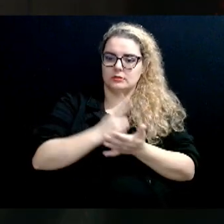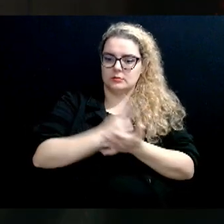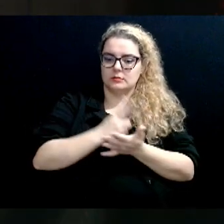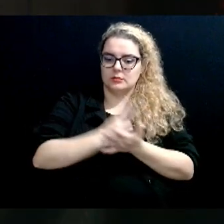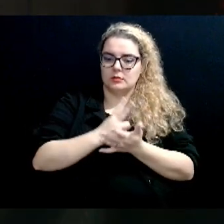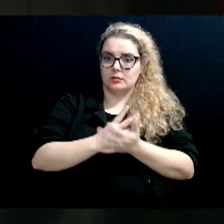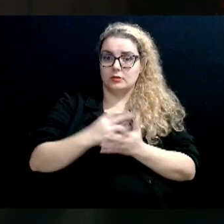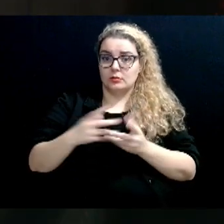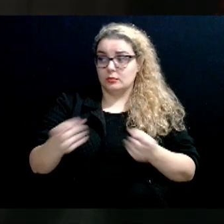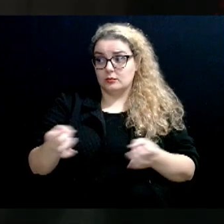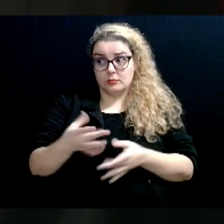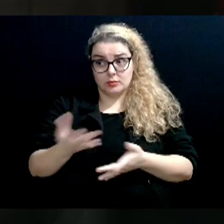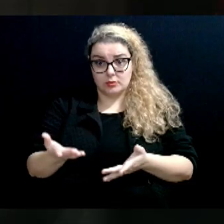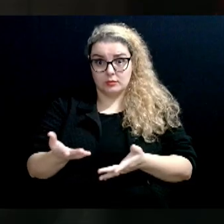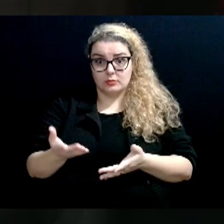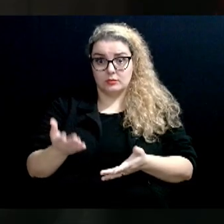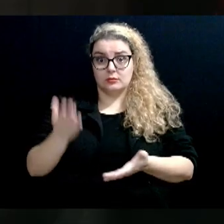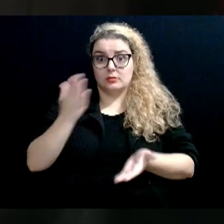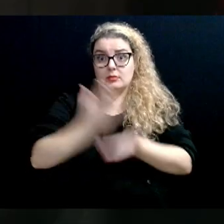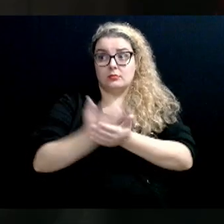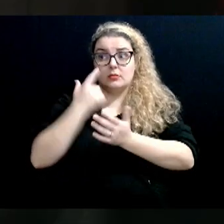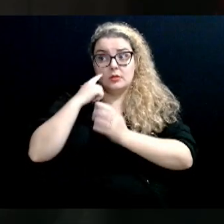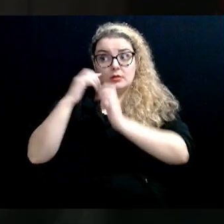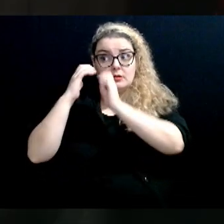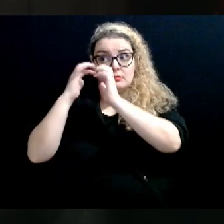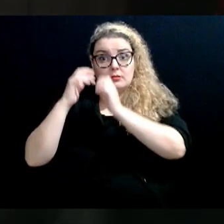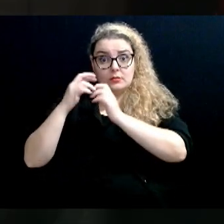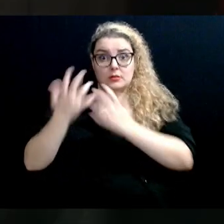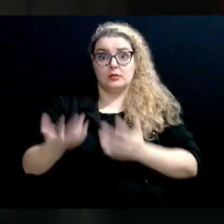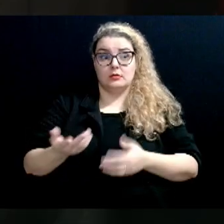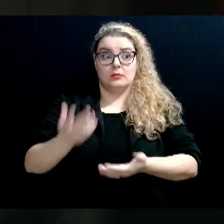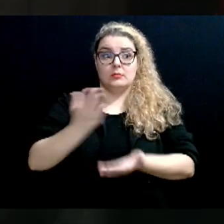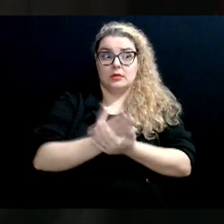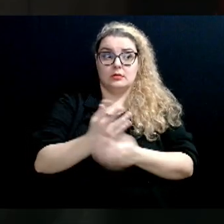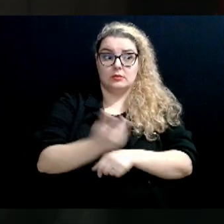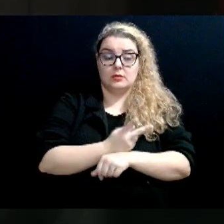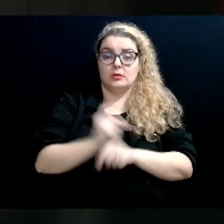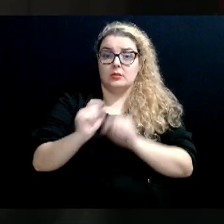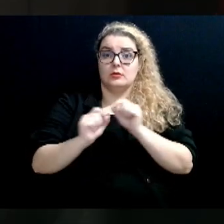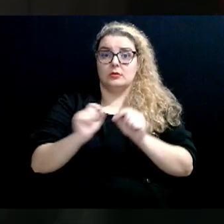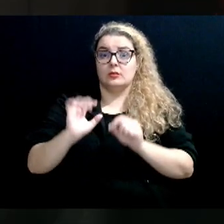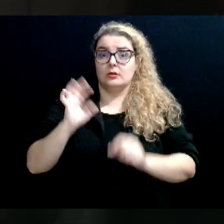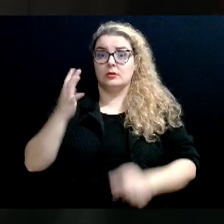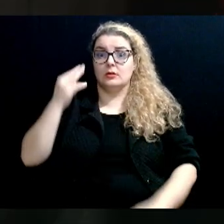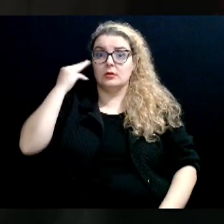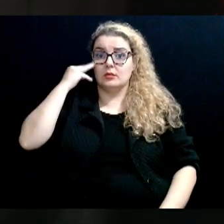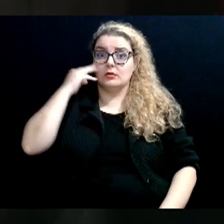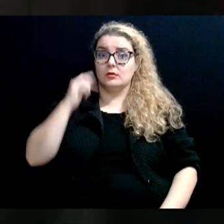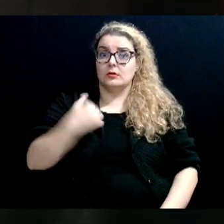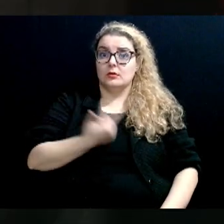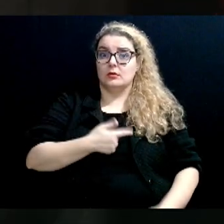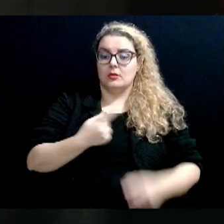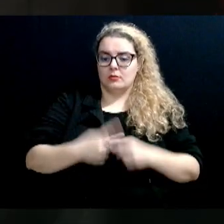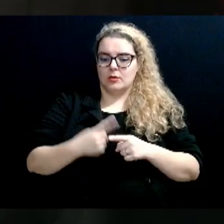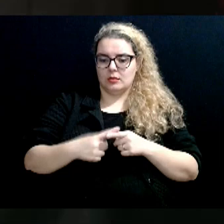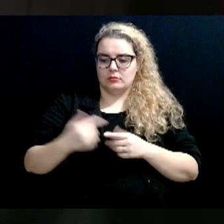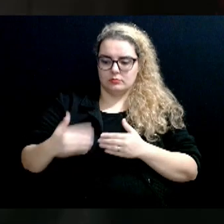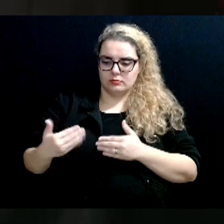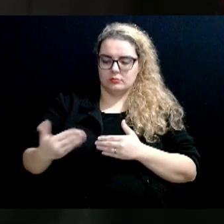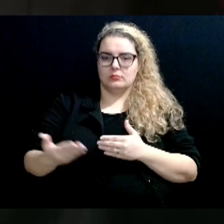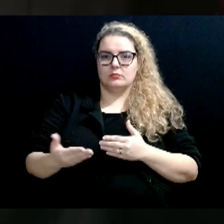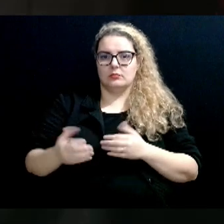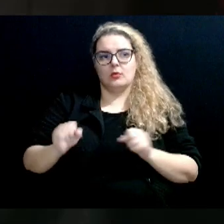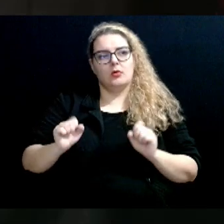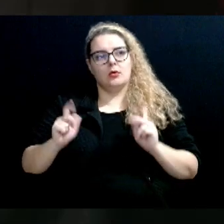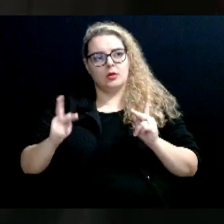gente vai parar de raciocinar, a gente vai parar de buscar, e aí o que vai acontecer com as nossas memórias? Porque daqui para frente, bom, beleza, eu tenho memória